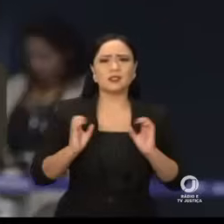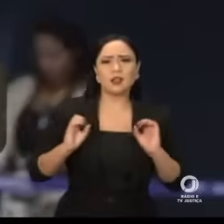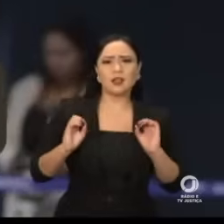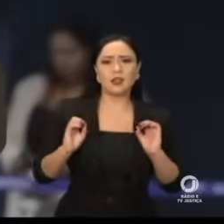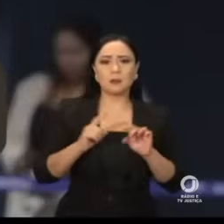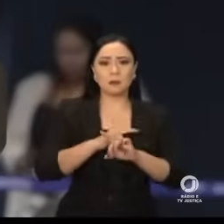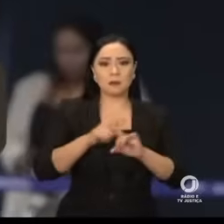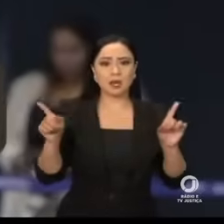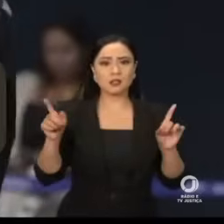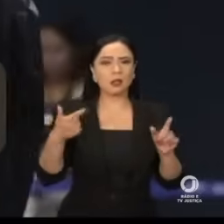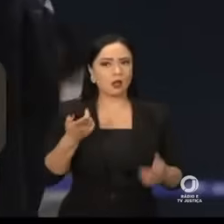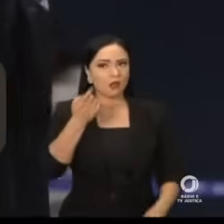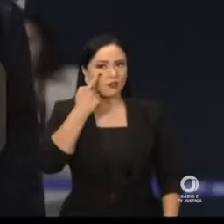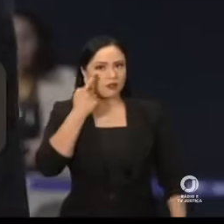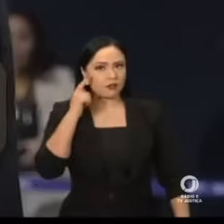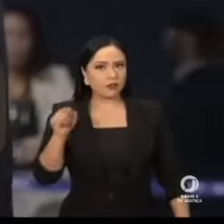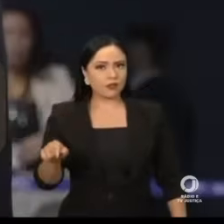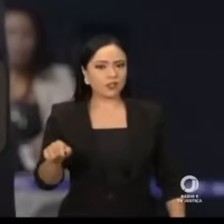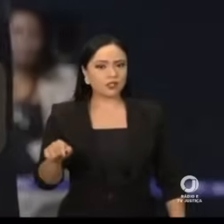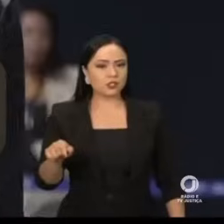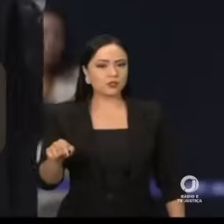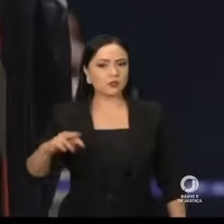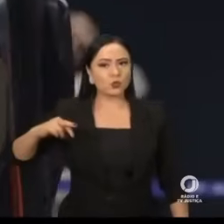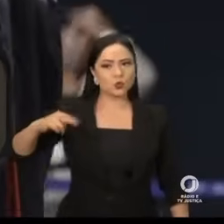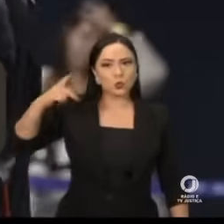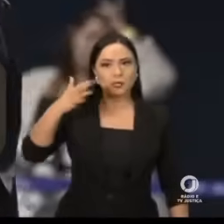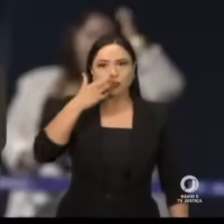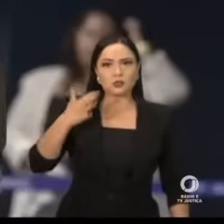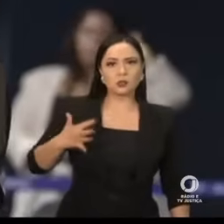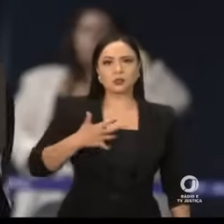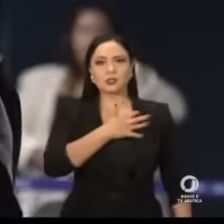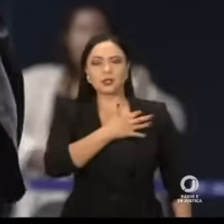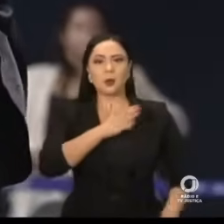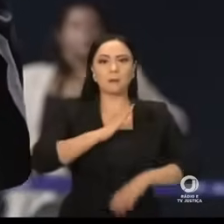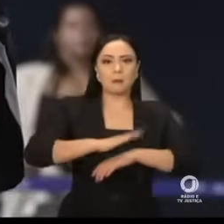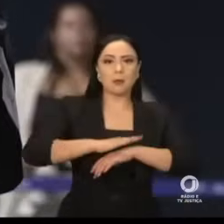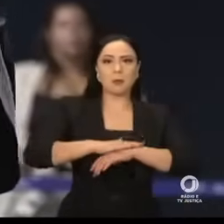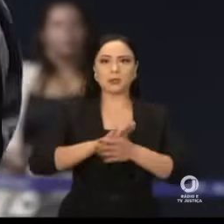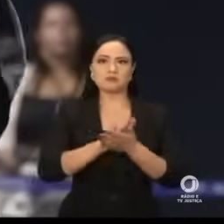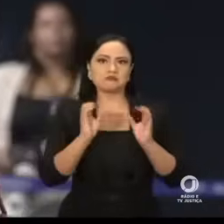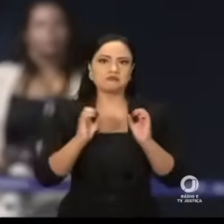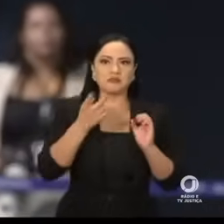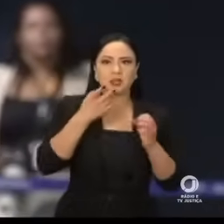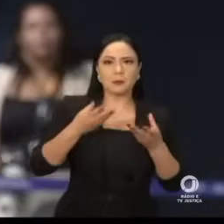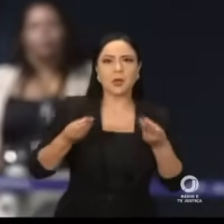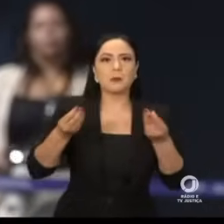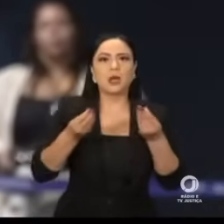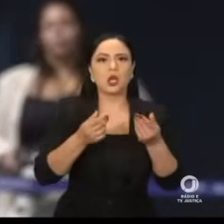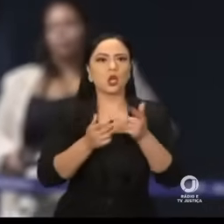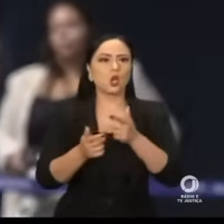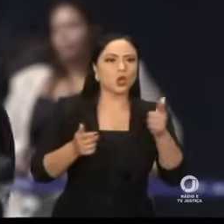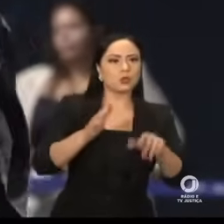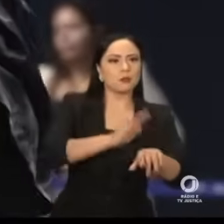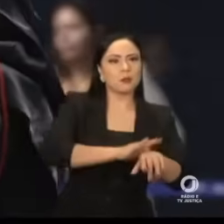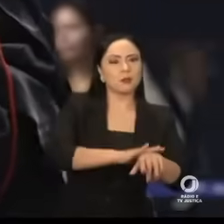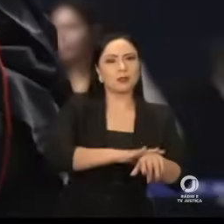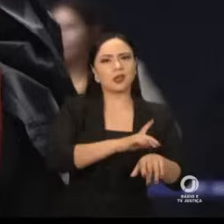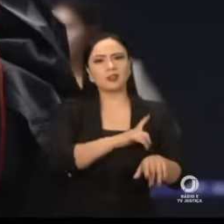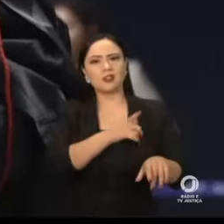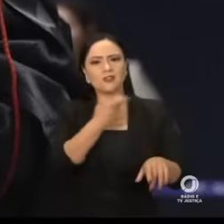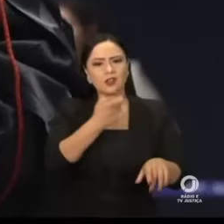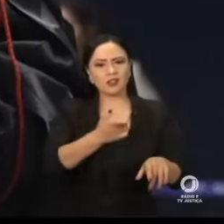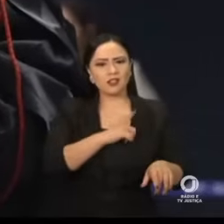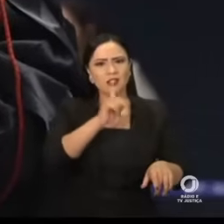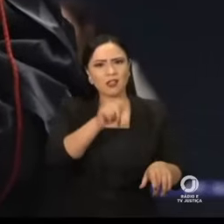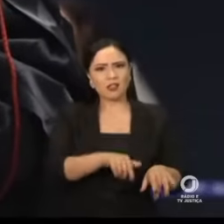fala, agora vejam a dubiedade da acusação. Em um momento se fala numa instigação, em outro momento na peça da acusação se fala em dever de